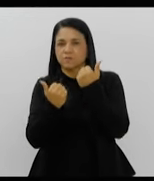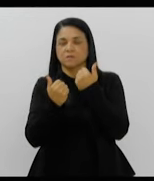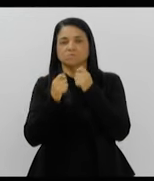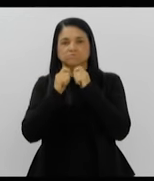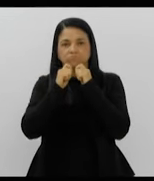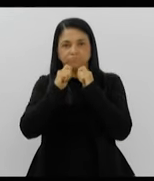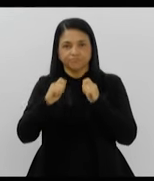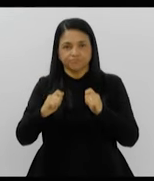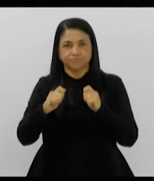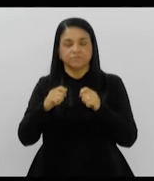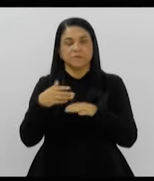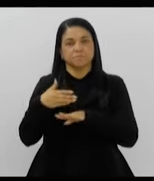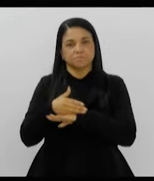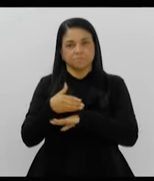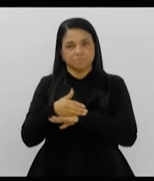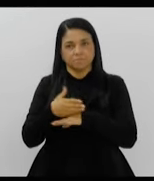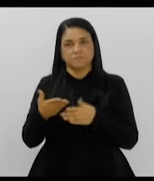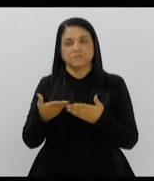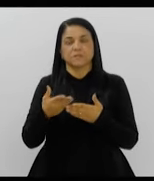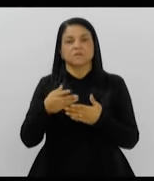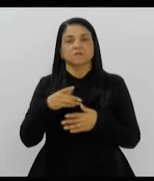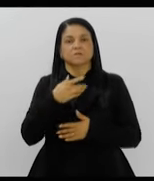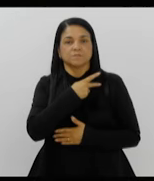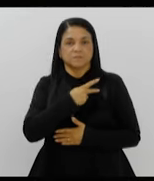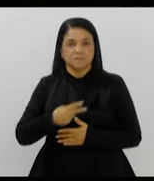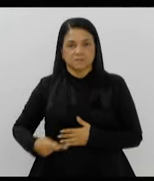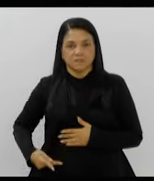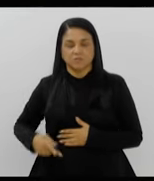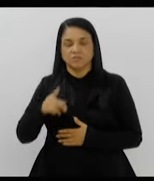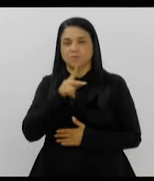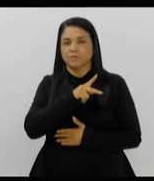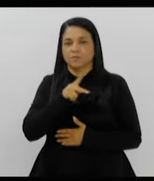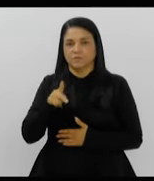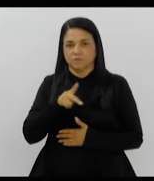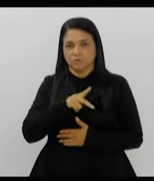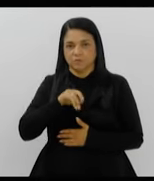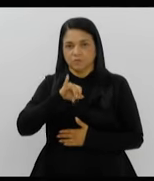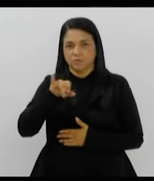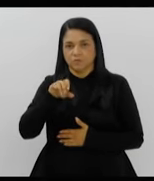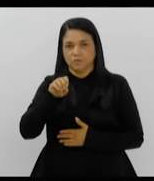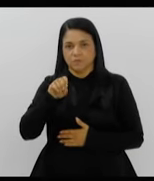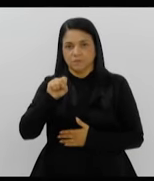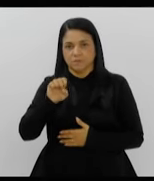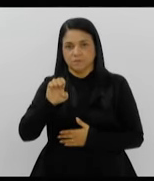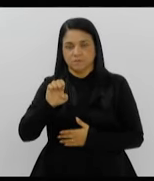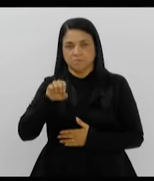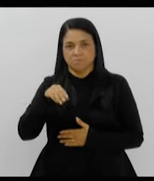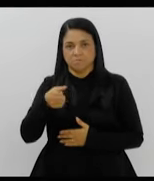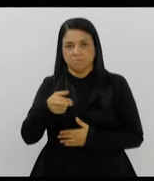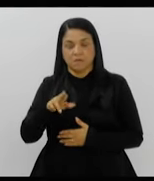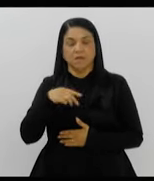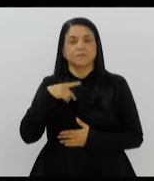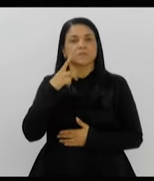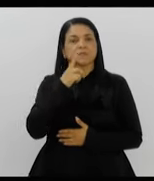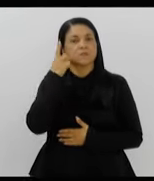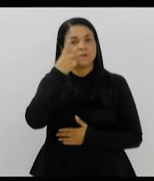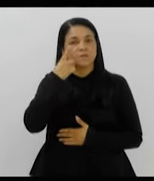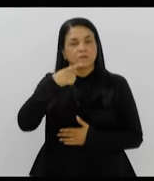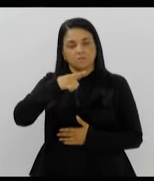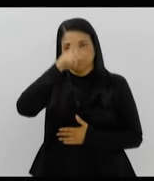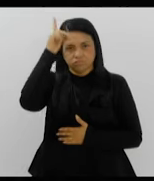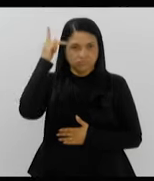presente, nobre presidente, deputado professor Josemar, deputado Luiz Paulo, líder do